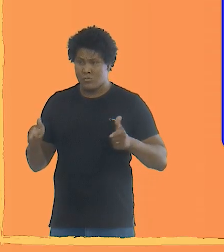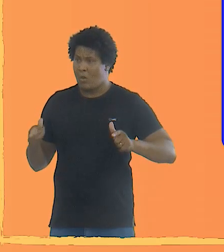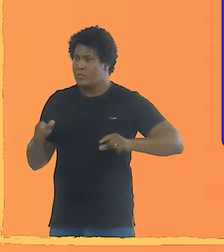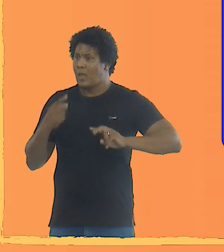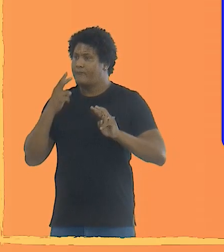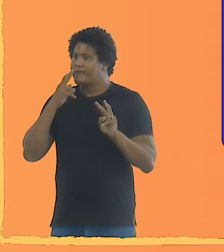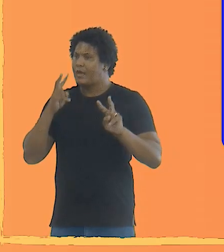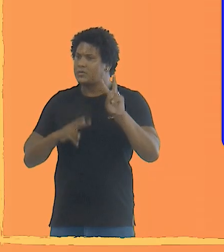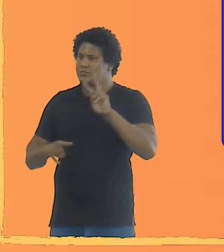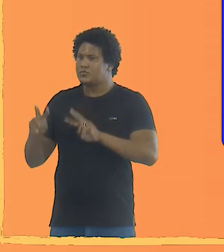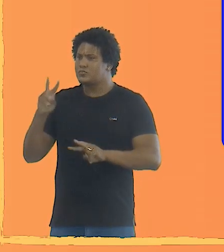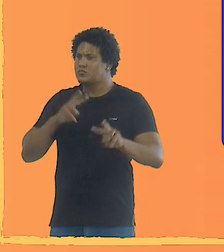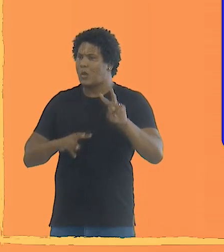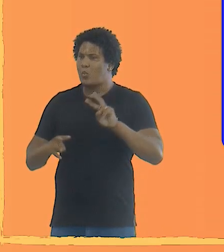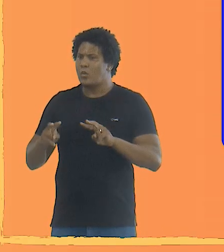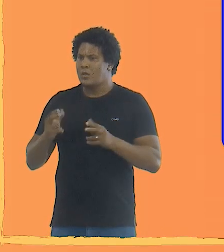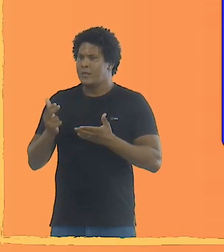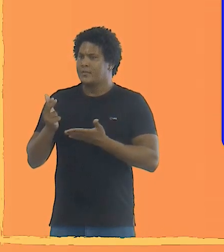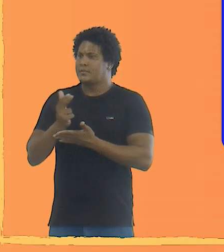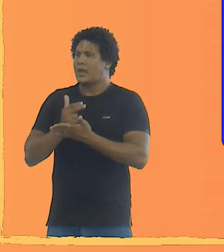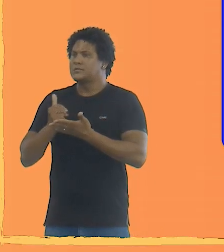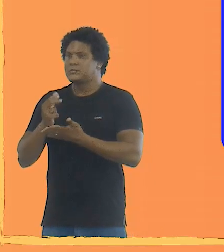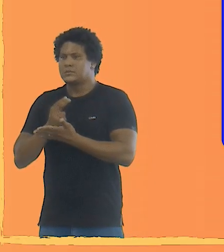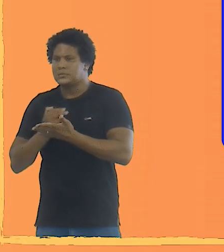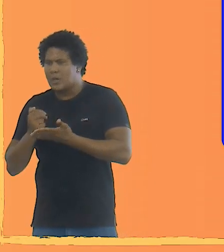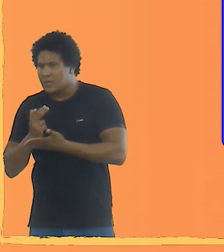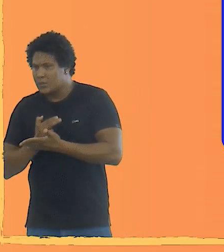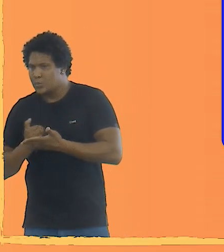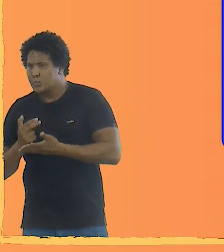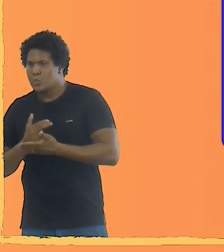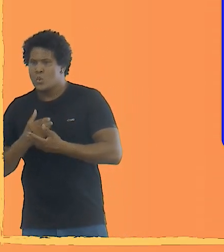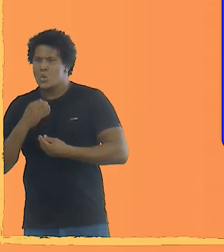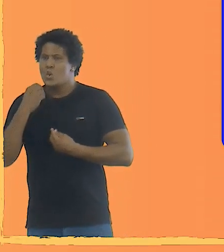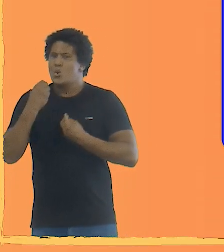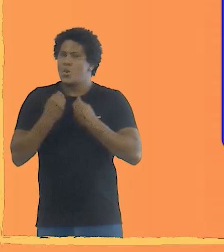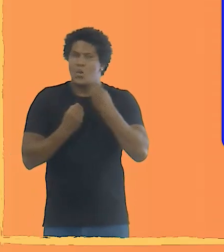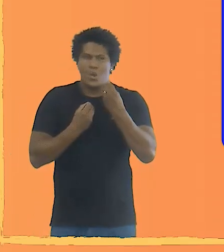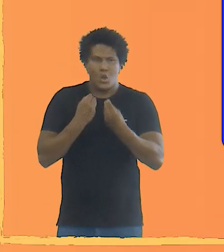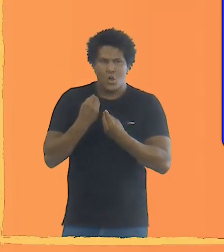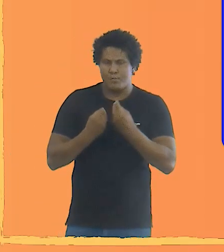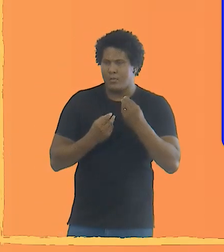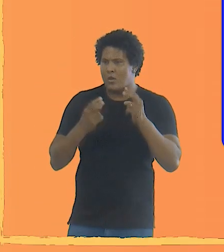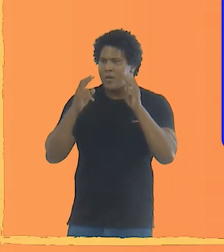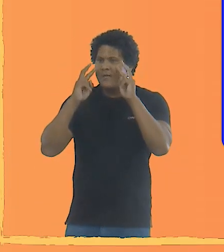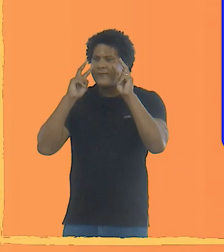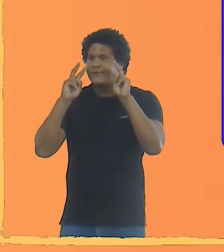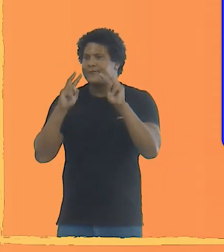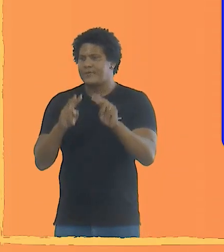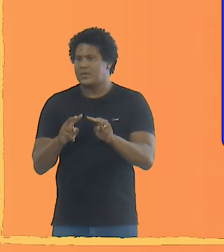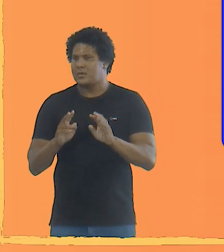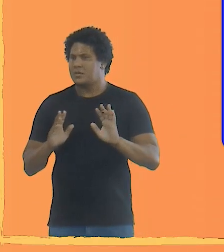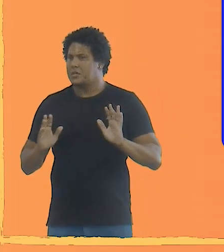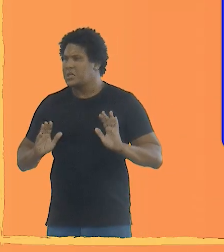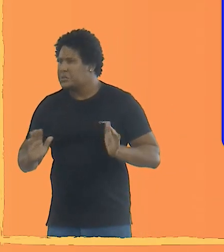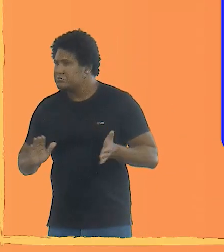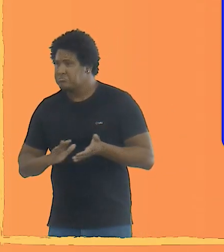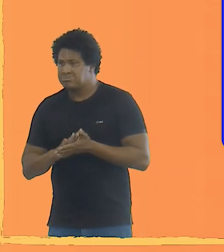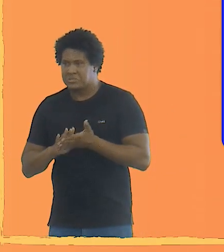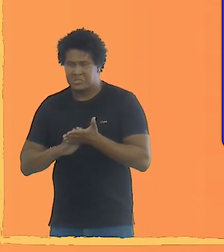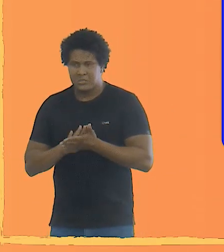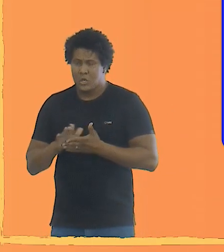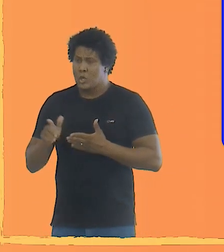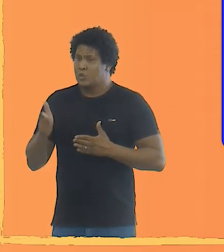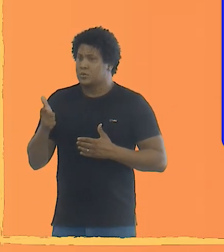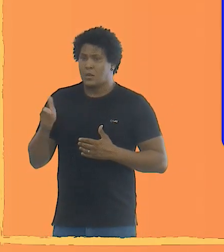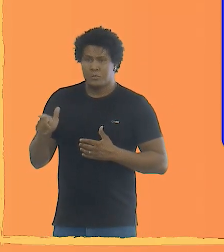tenho um desenho mostrando a posição de cada um dos terminais. Eu não tenho um desenho mostrando as